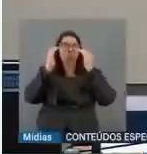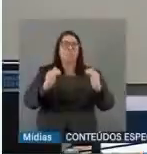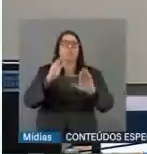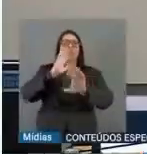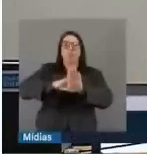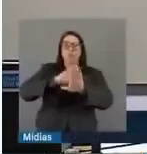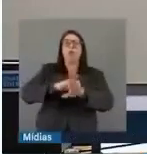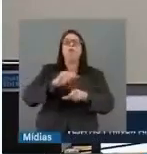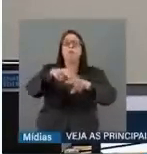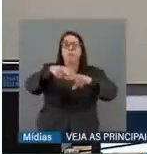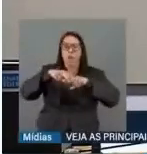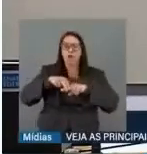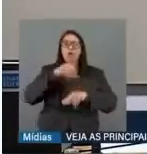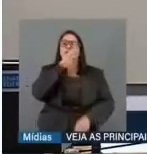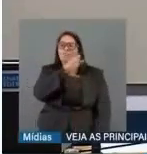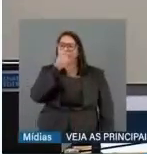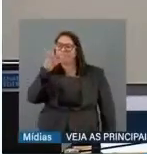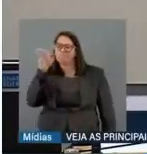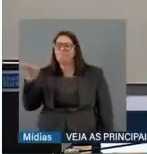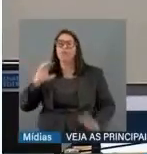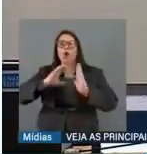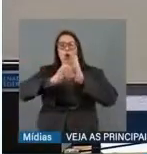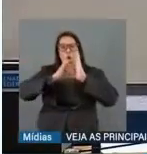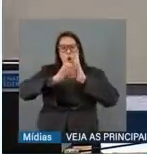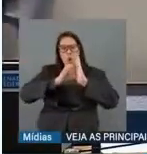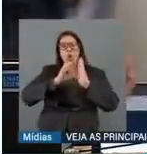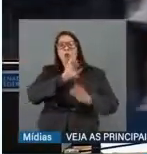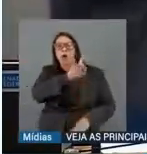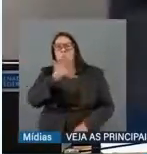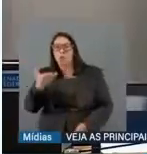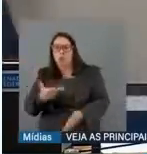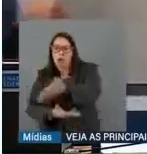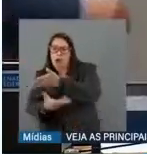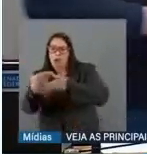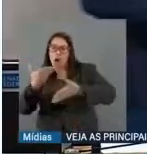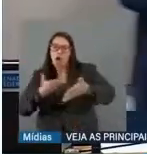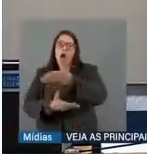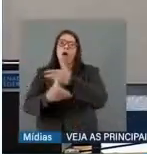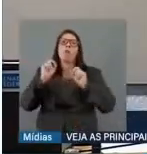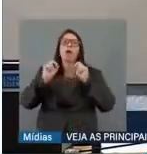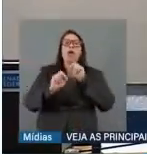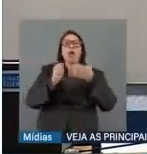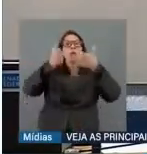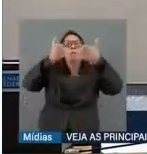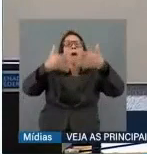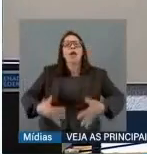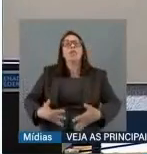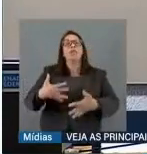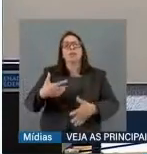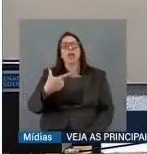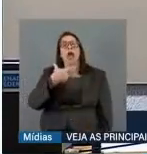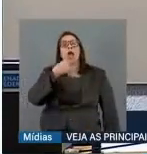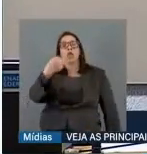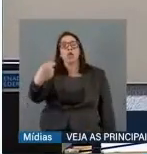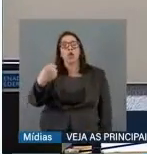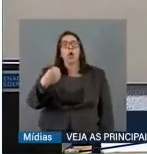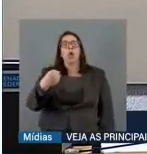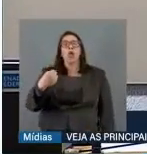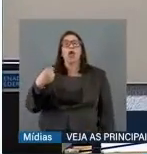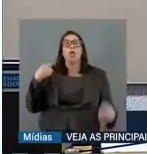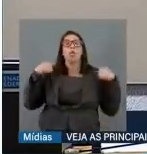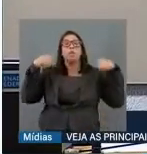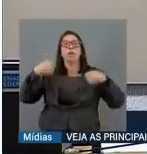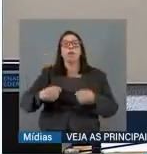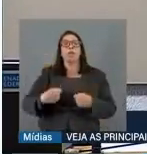no, na petição que eles fizeram, eles pediram para que fosse comprado. Ora, você não foi comprado, já acabou a